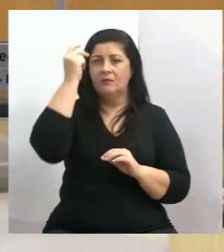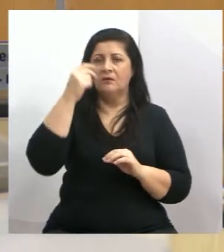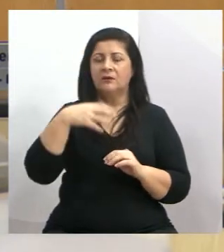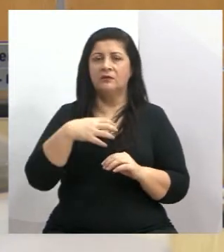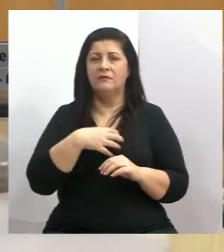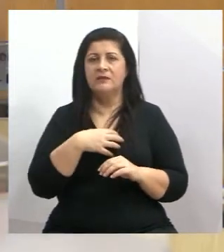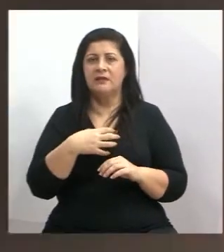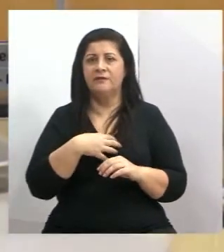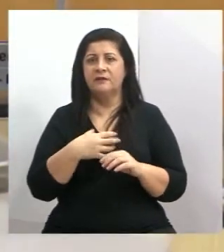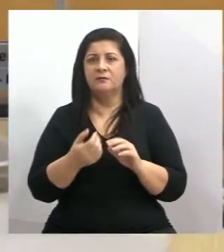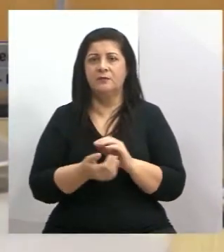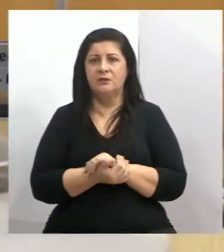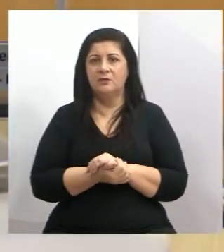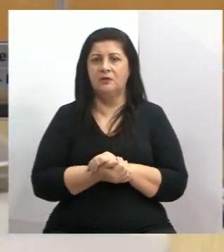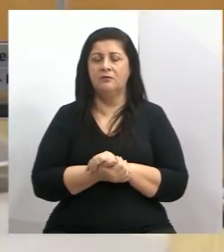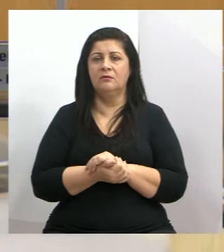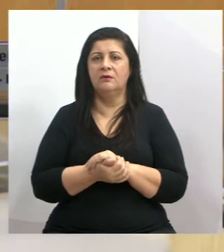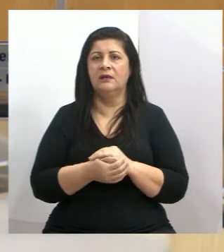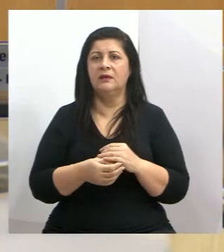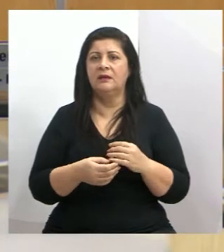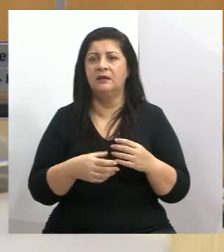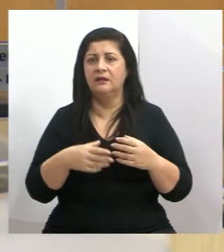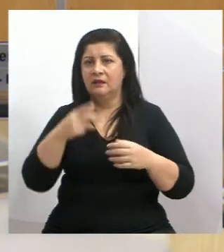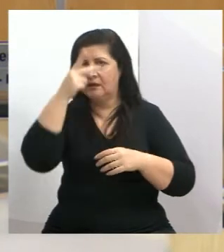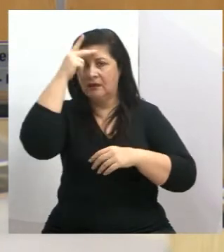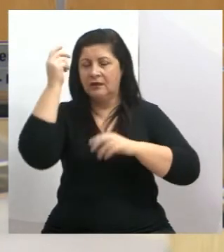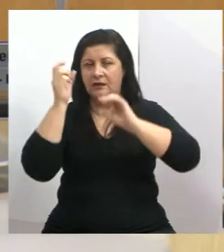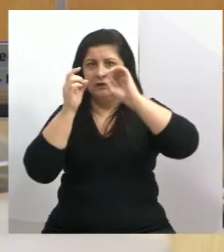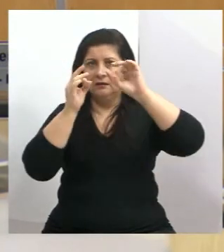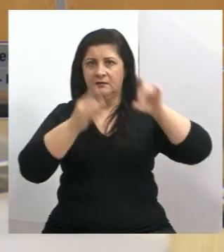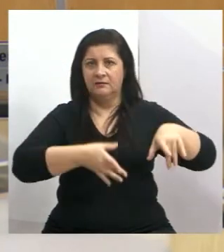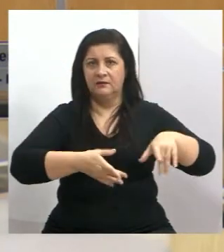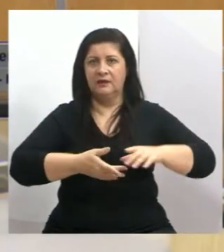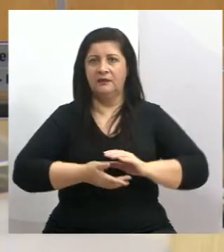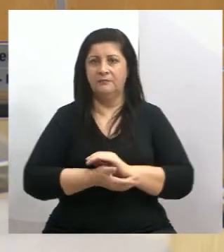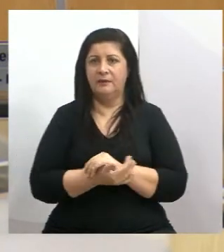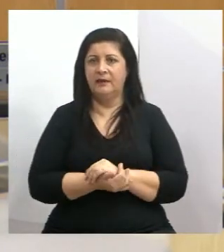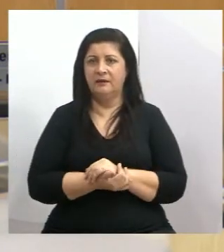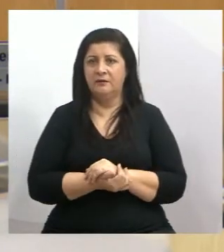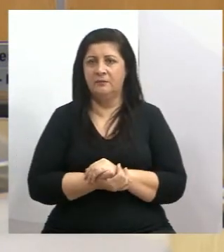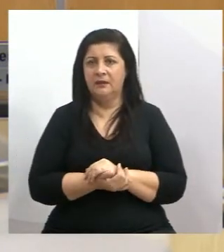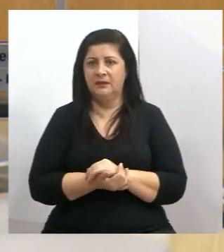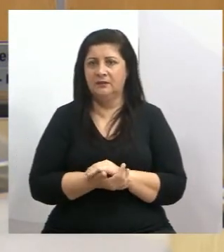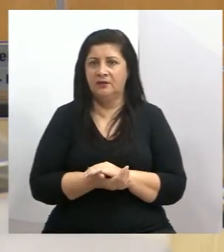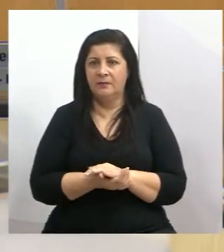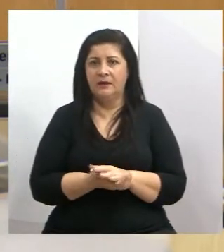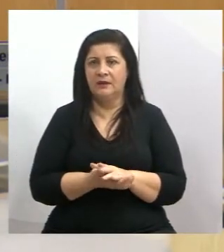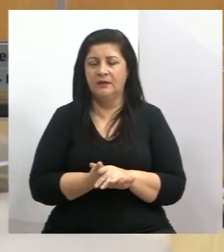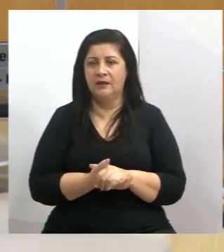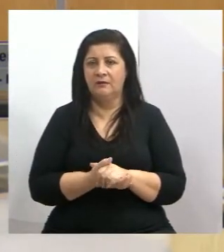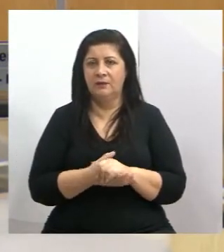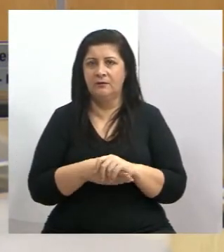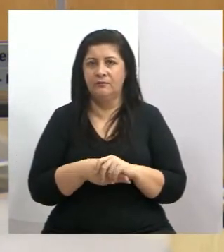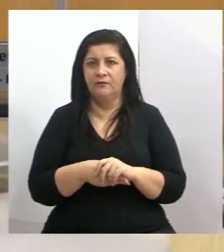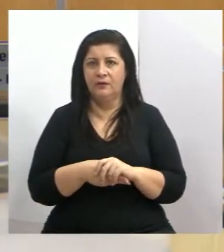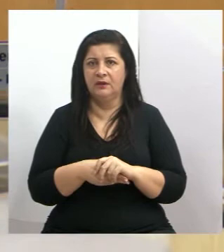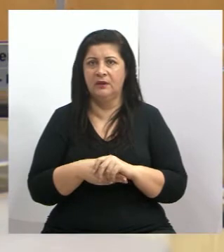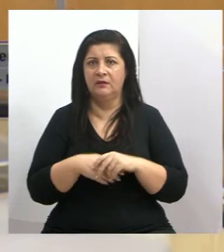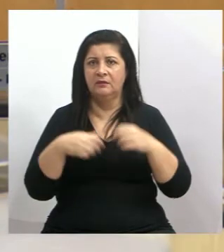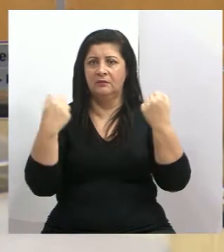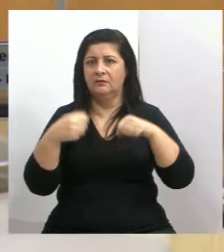abandonados pelo poder público e eles reclamam que querem a presença do poder público